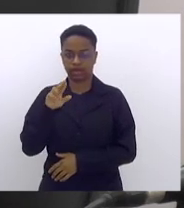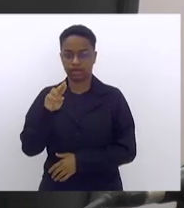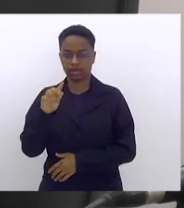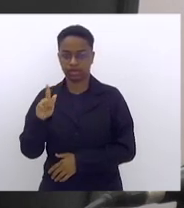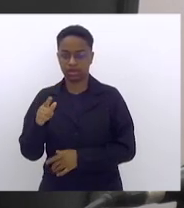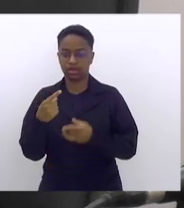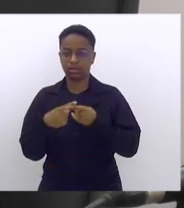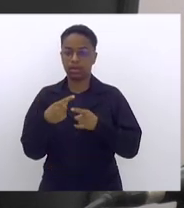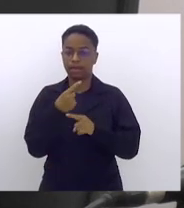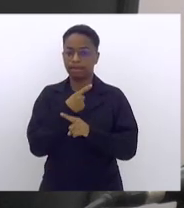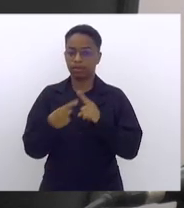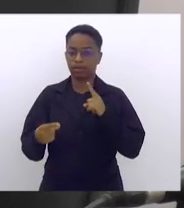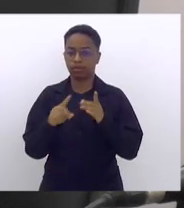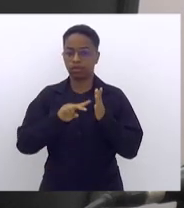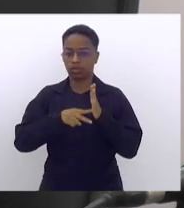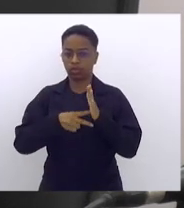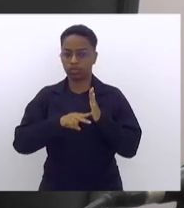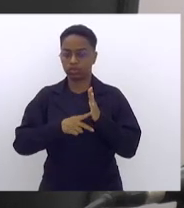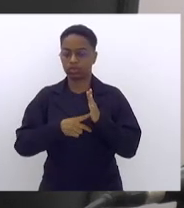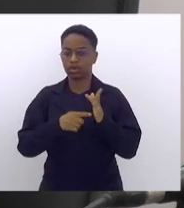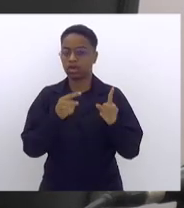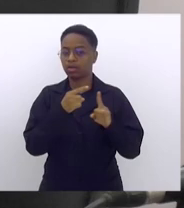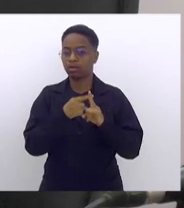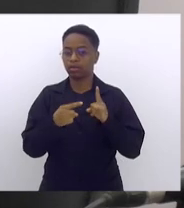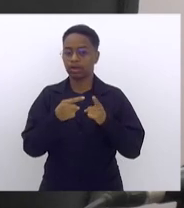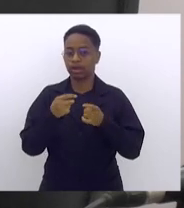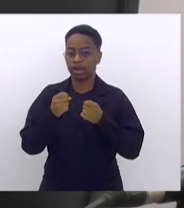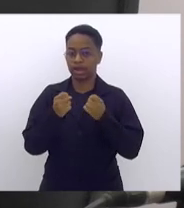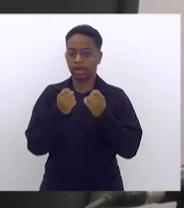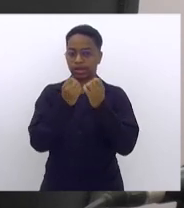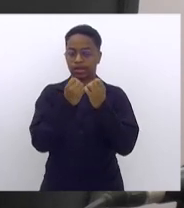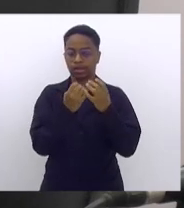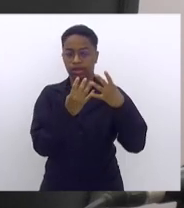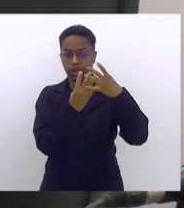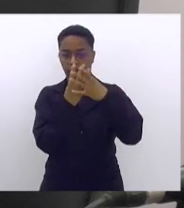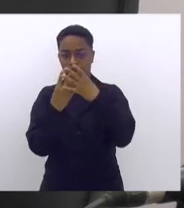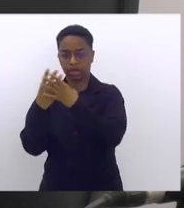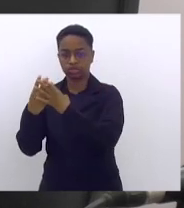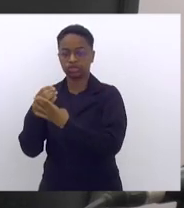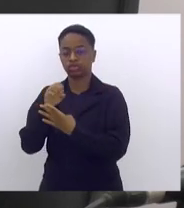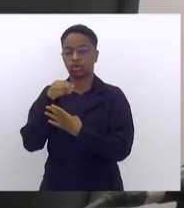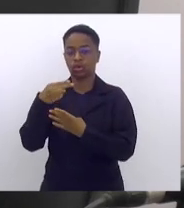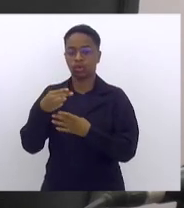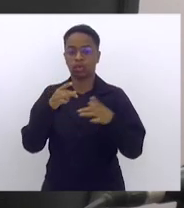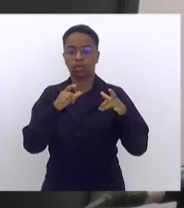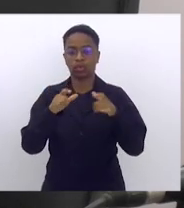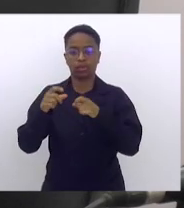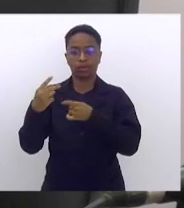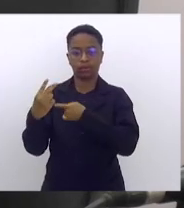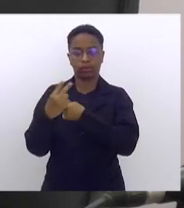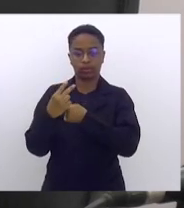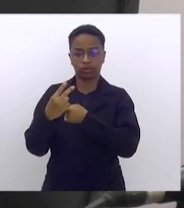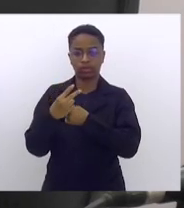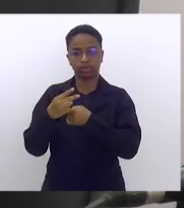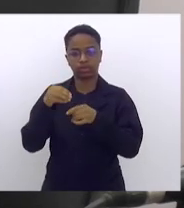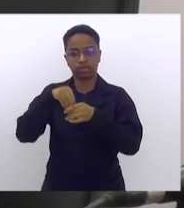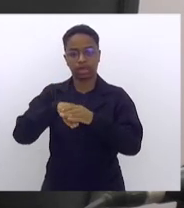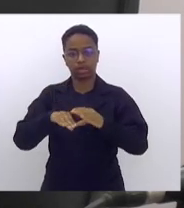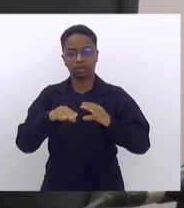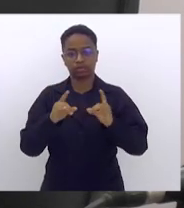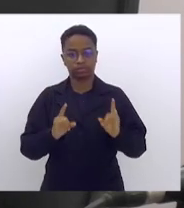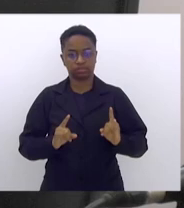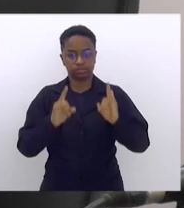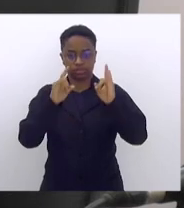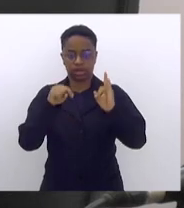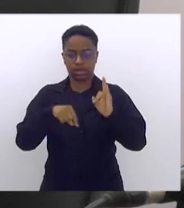a proibição de instalação de grades ou redes de proteção nas unidades residenciais em todo o estado